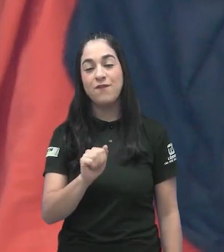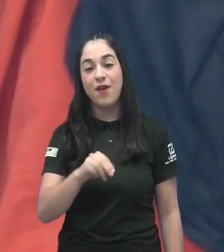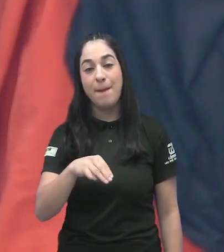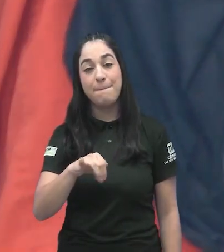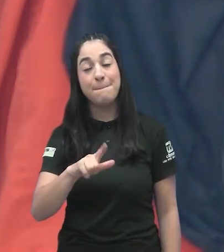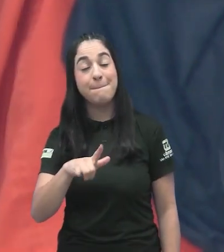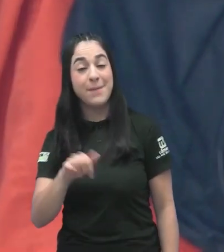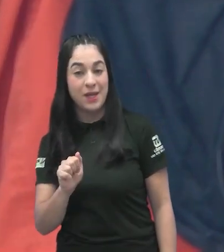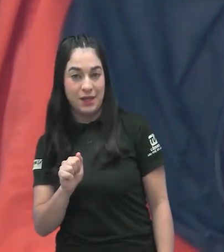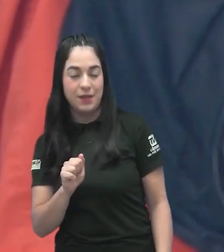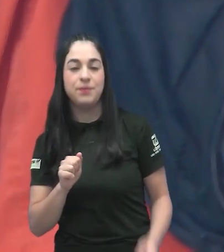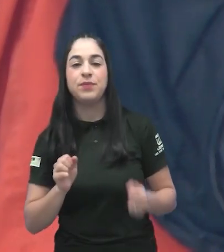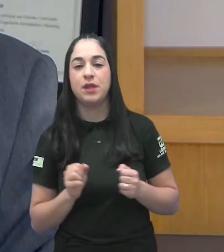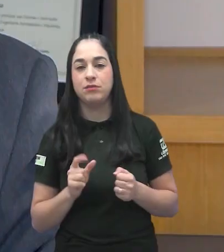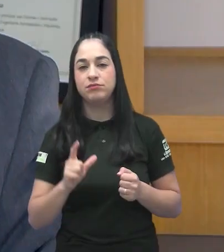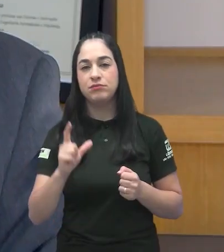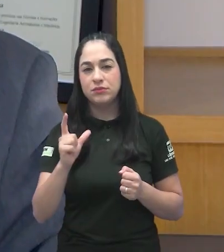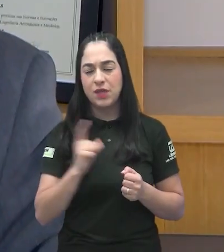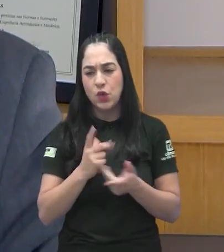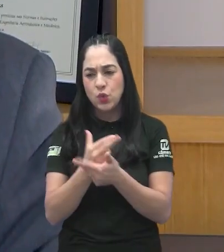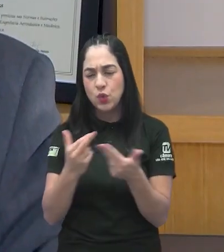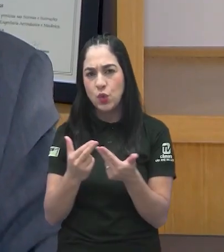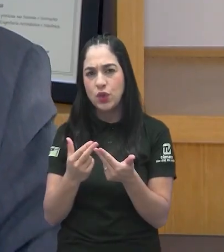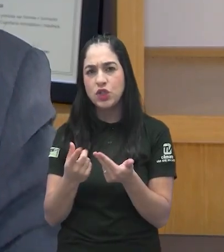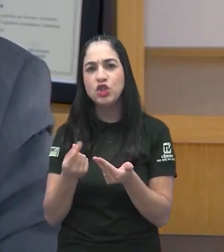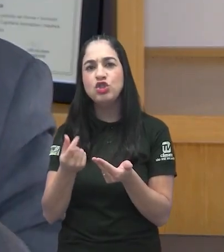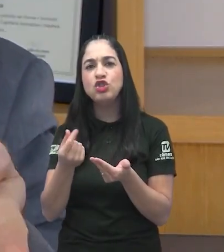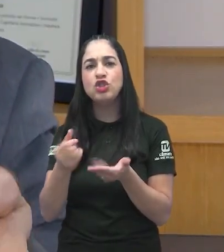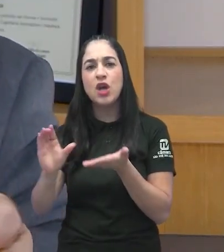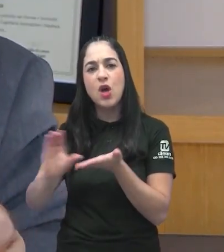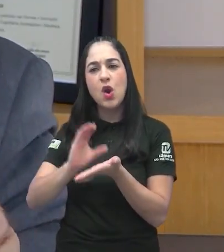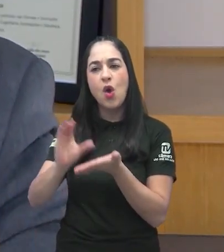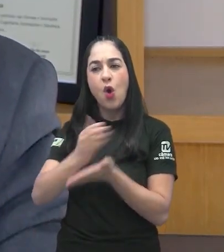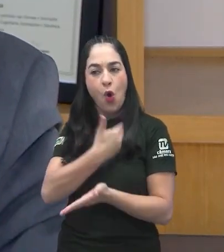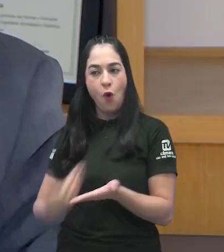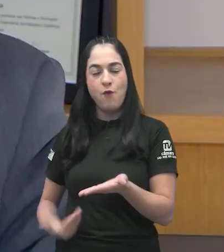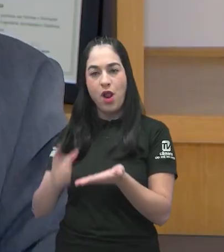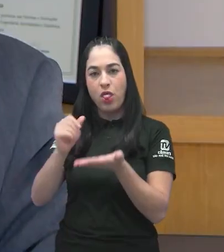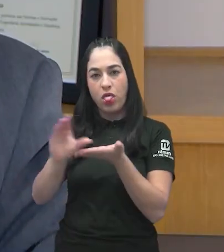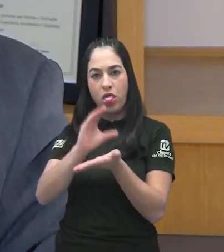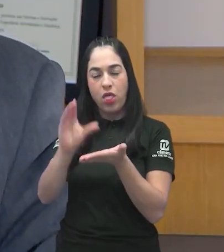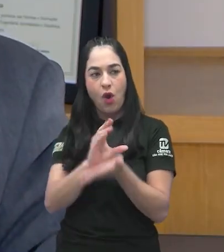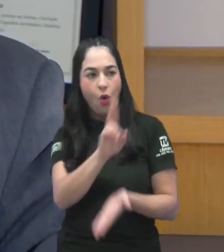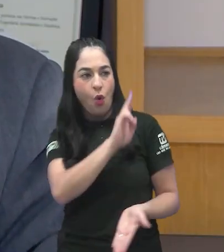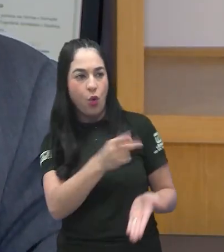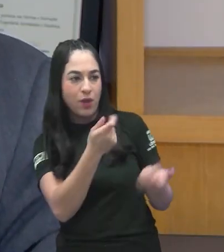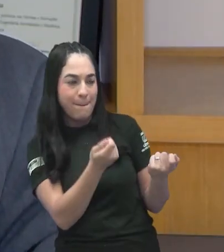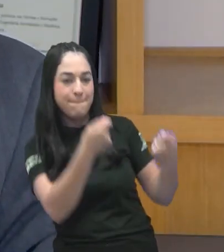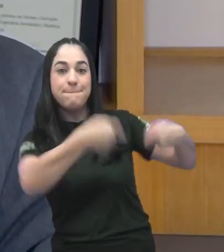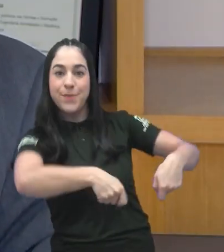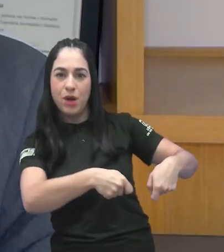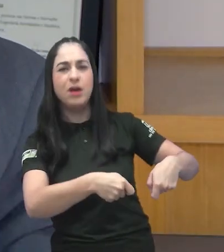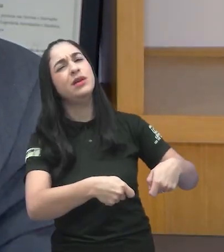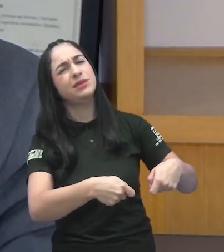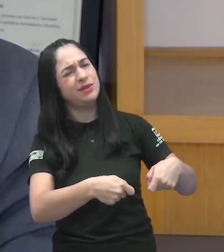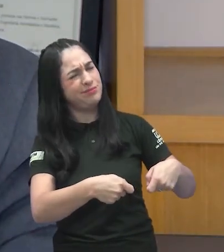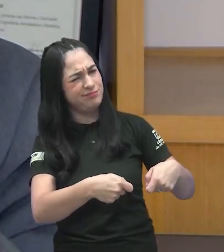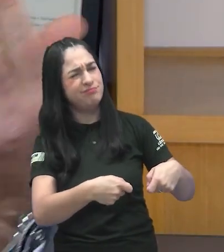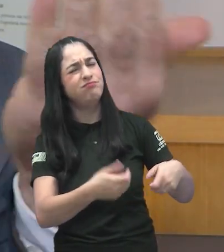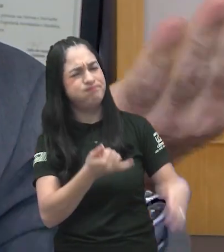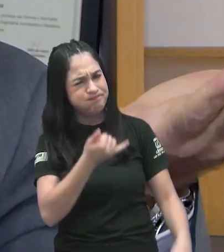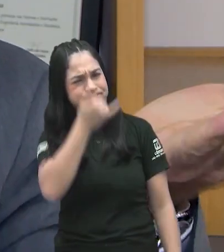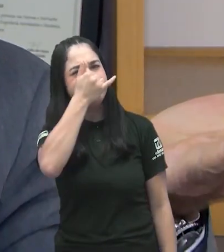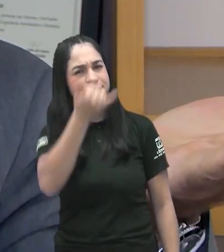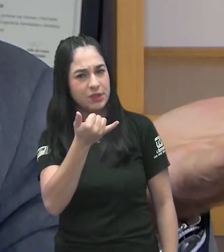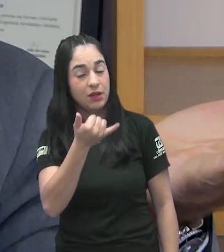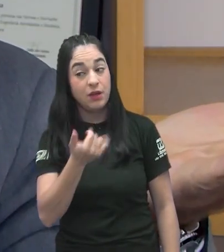público a regulamentar o tema. Benefícios sociais indo para apostas é dinheiro público indo pelo ralo e, com certeza,